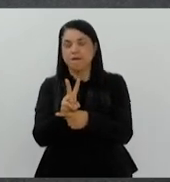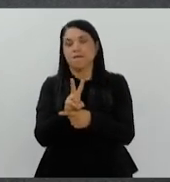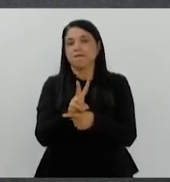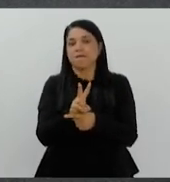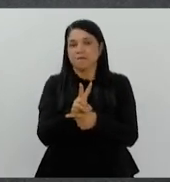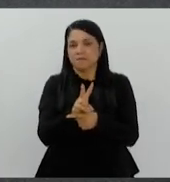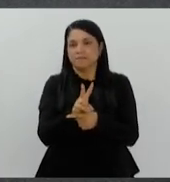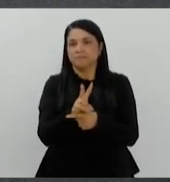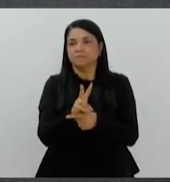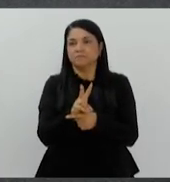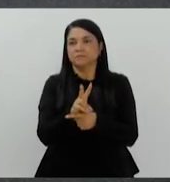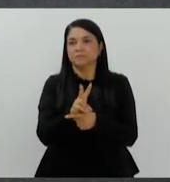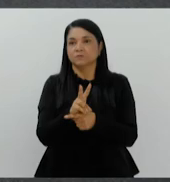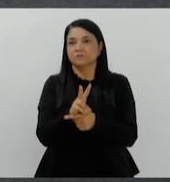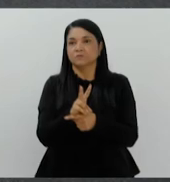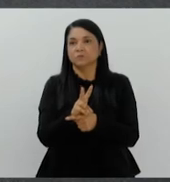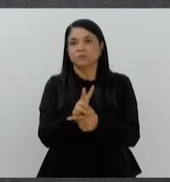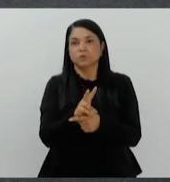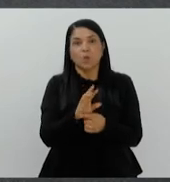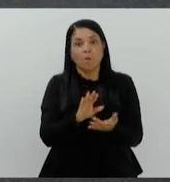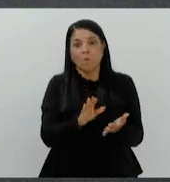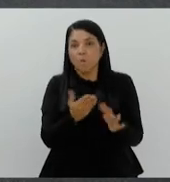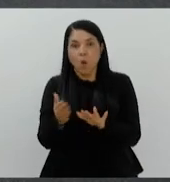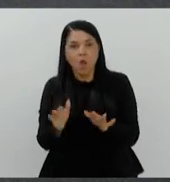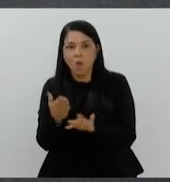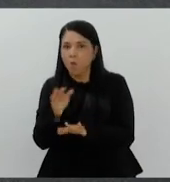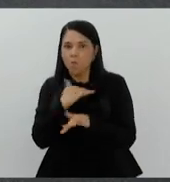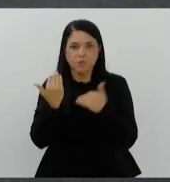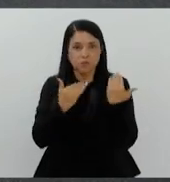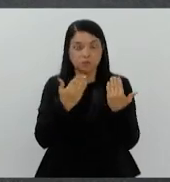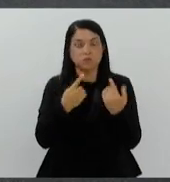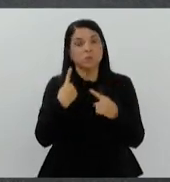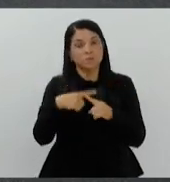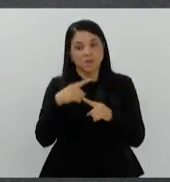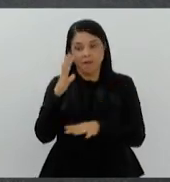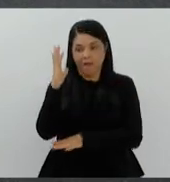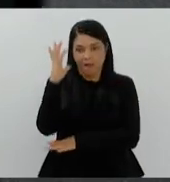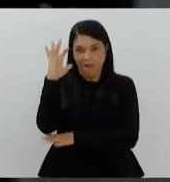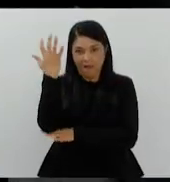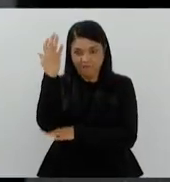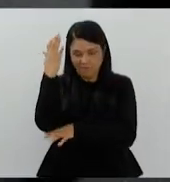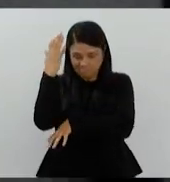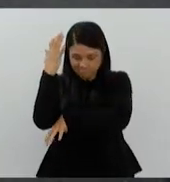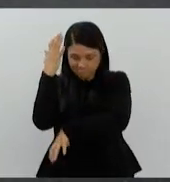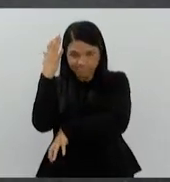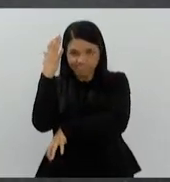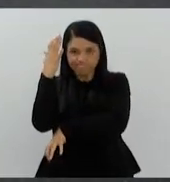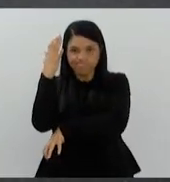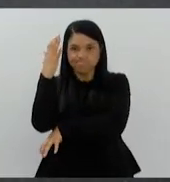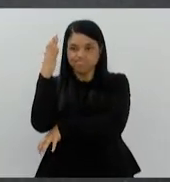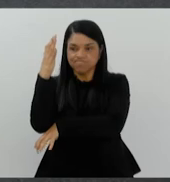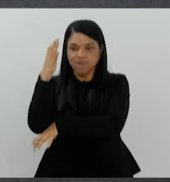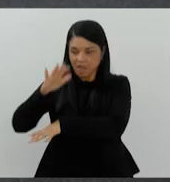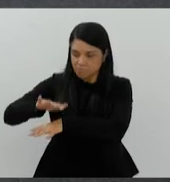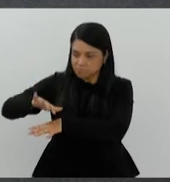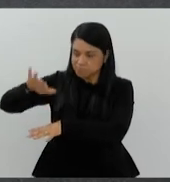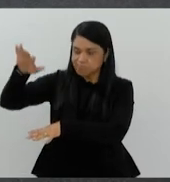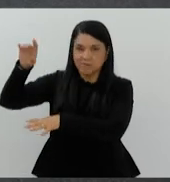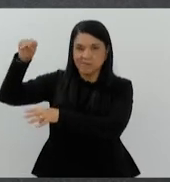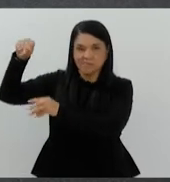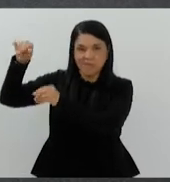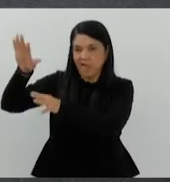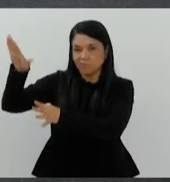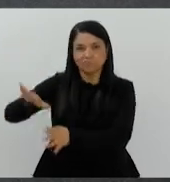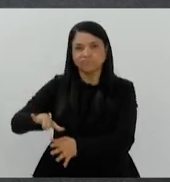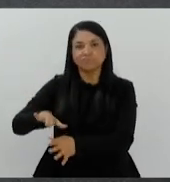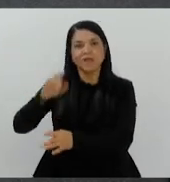discutidas, não morreu mais ninguém, porque as árvores seguram as encostas com as suas raízes. Então, queria a minha declaração